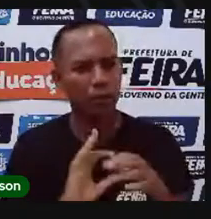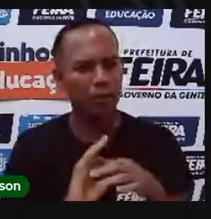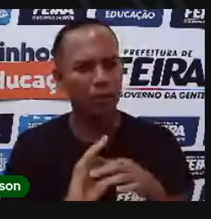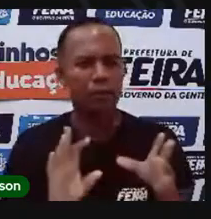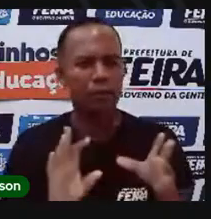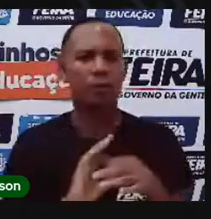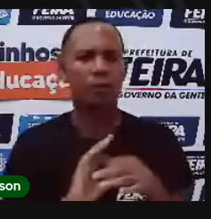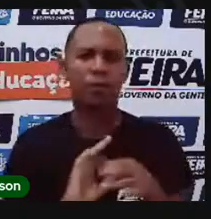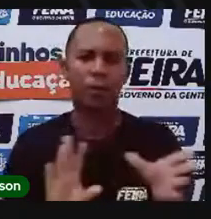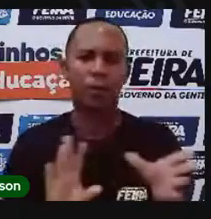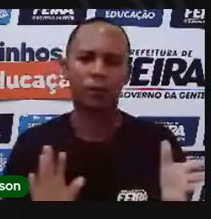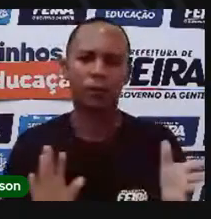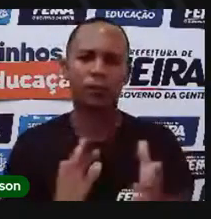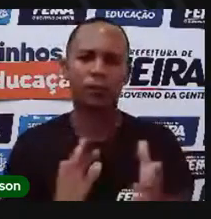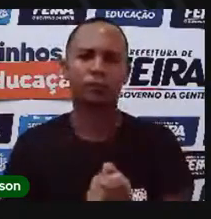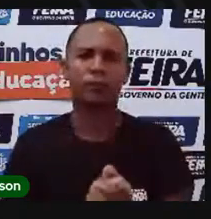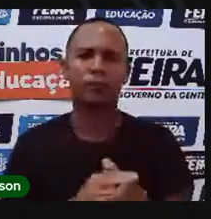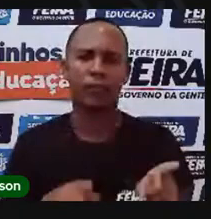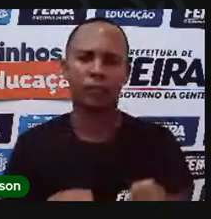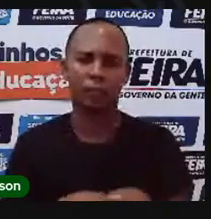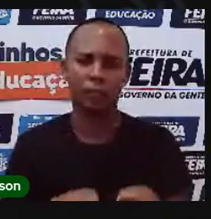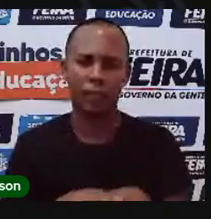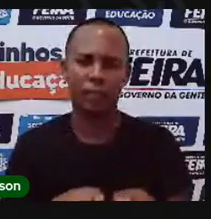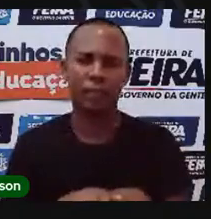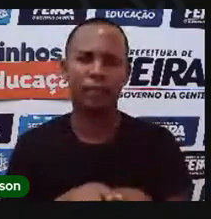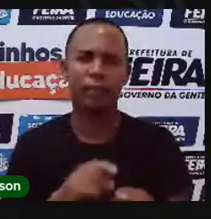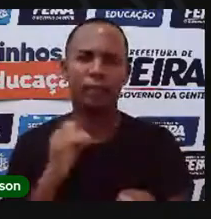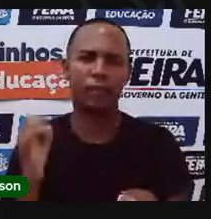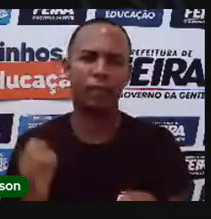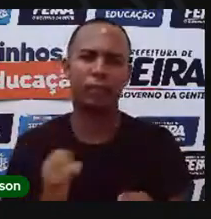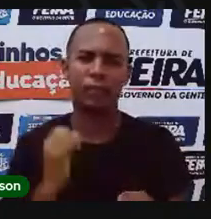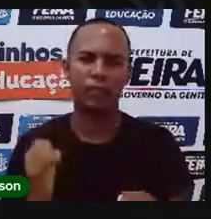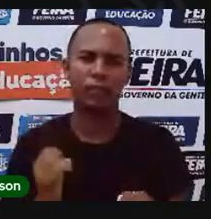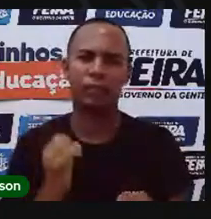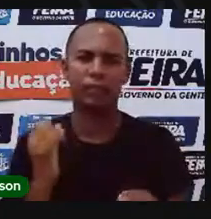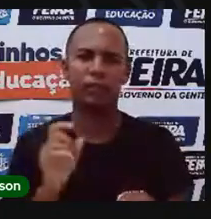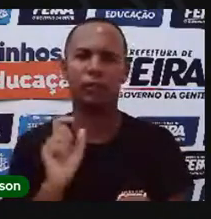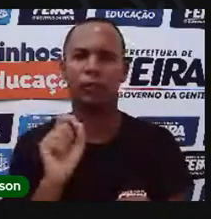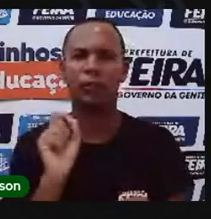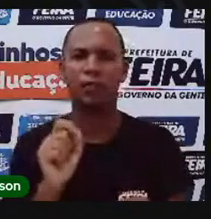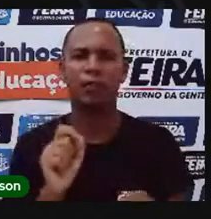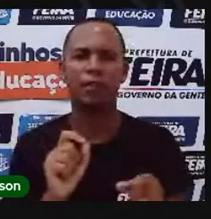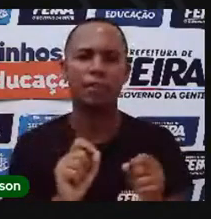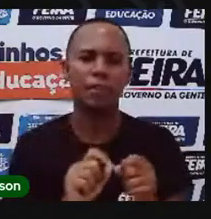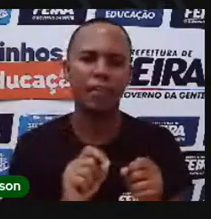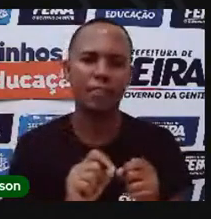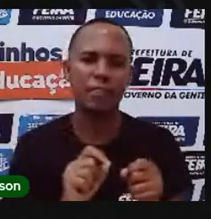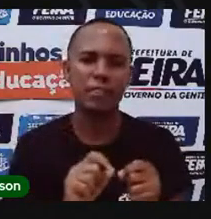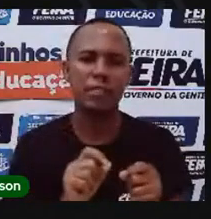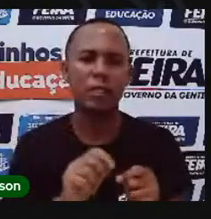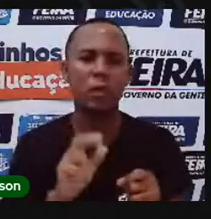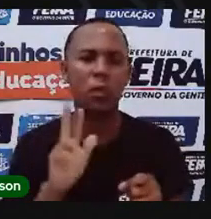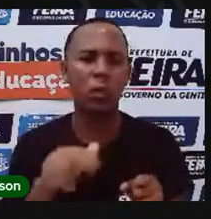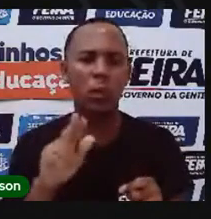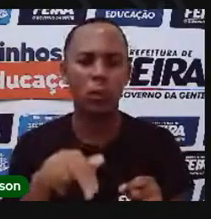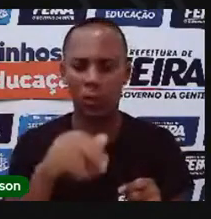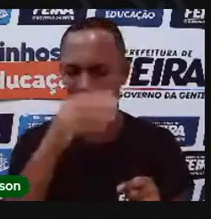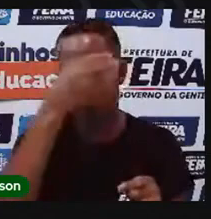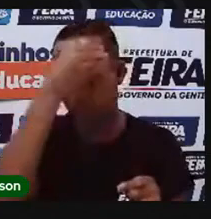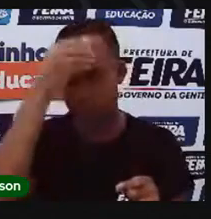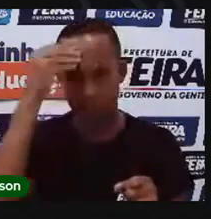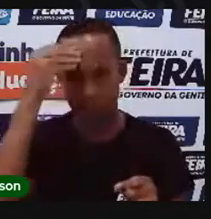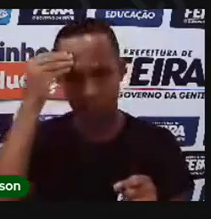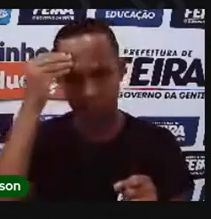esse material? Pode também. O importante é o quê? Fazer e não esquecer de registrar. A